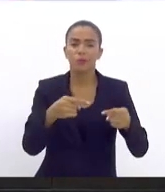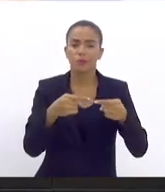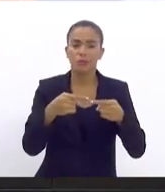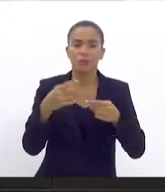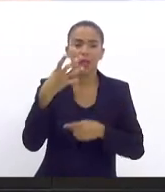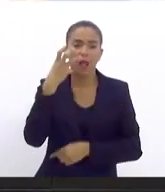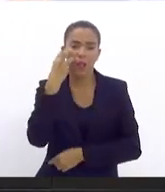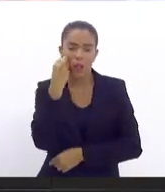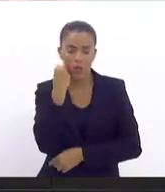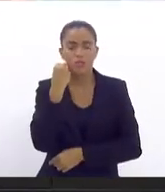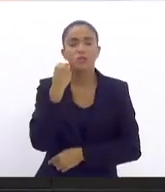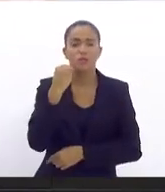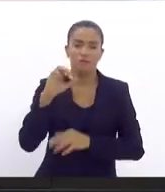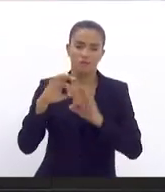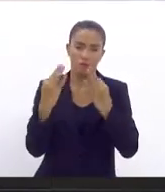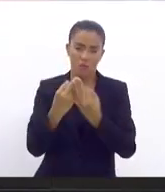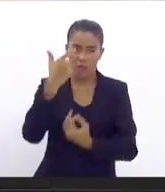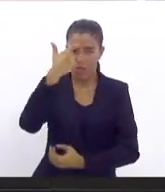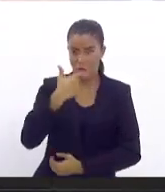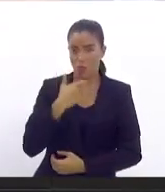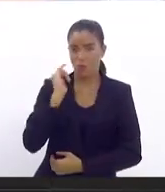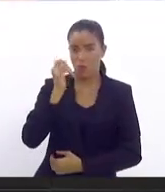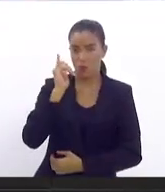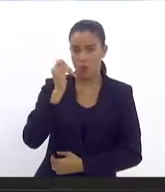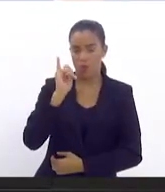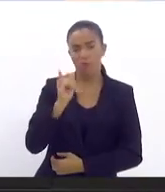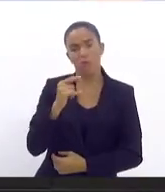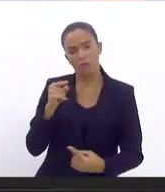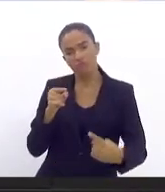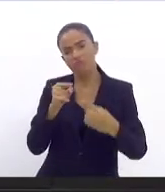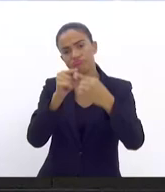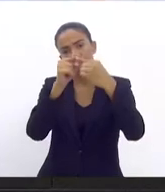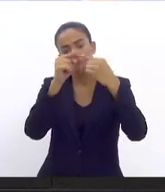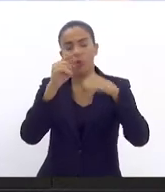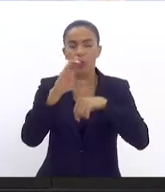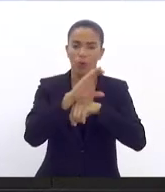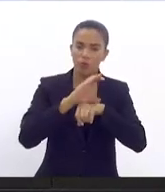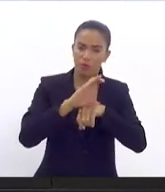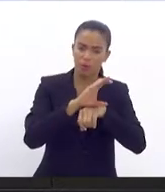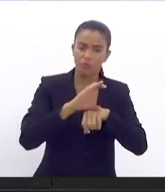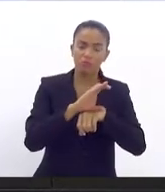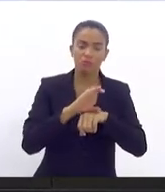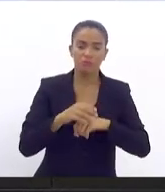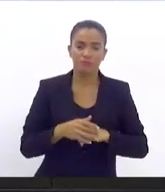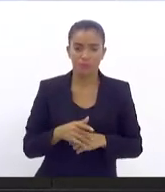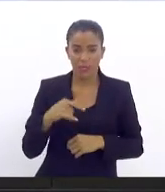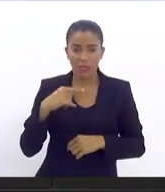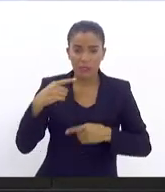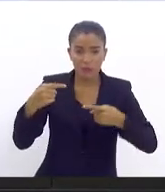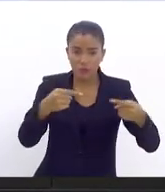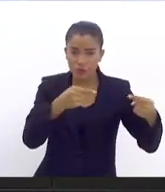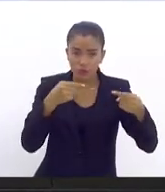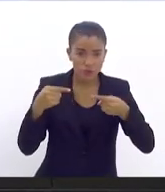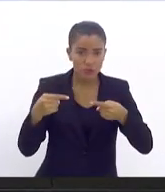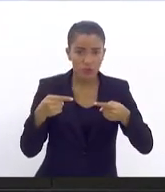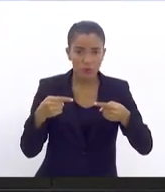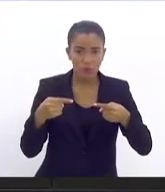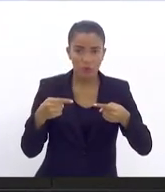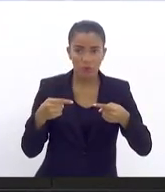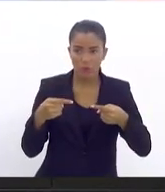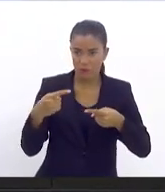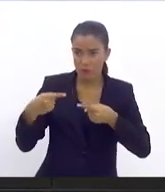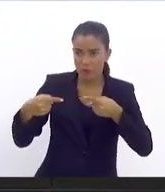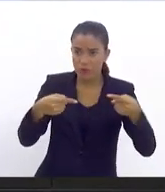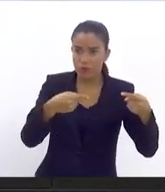familiar. Eu sou o relator, meu parecer é pela constitucionalidade do projeto. Em discussão. Vai discutir a